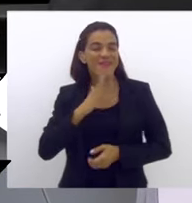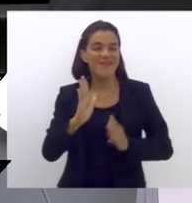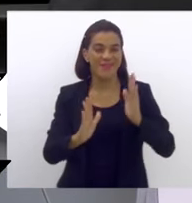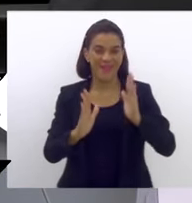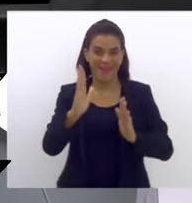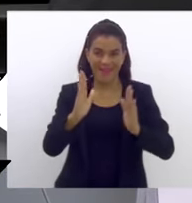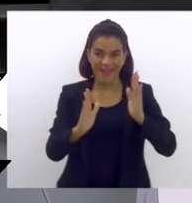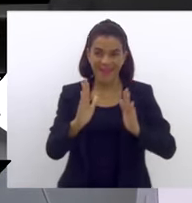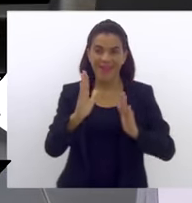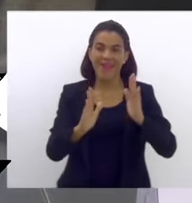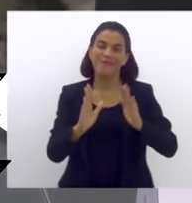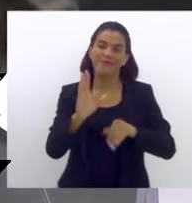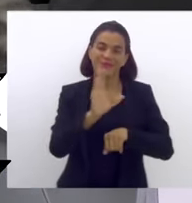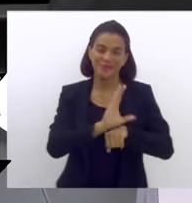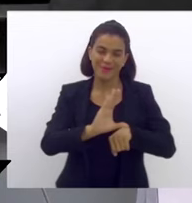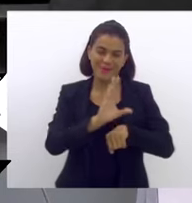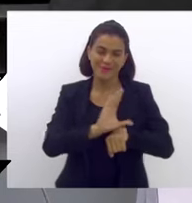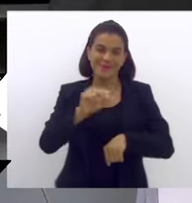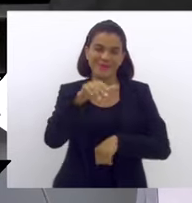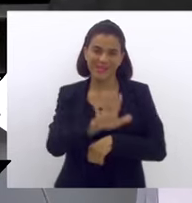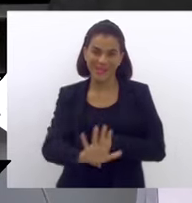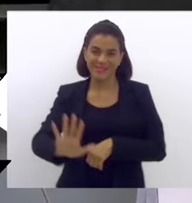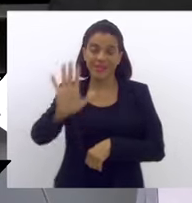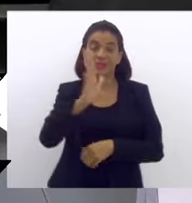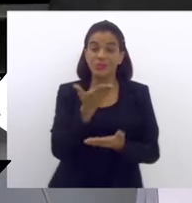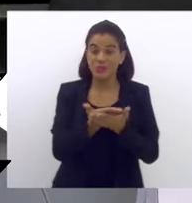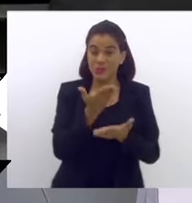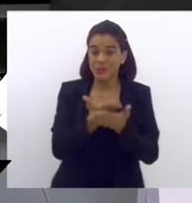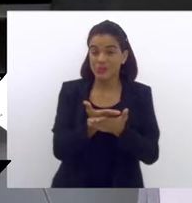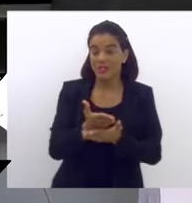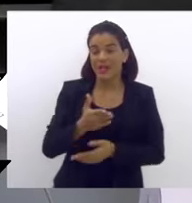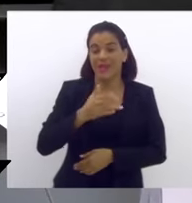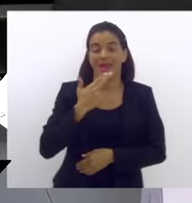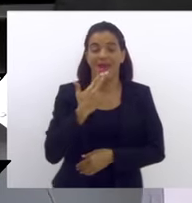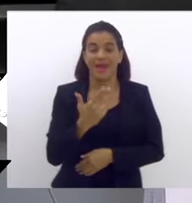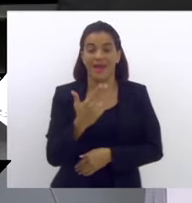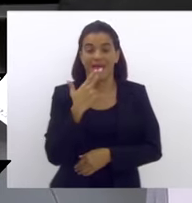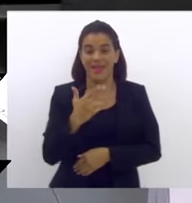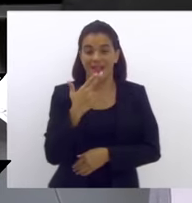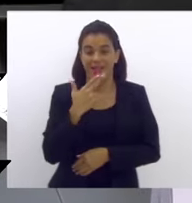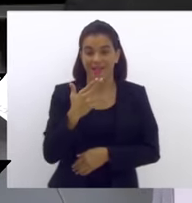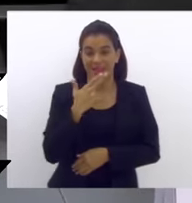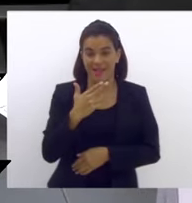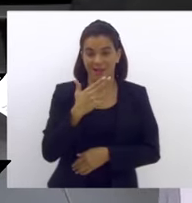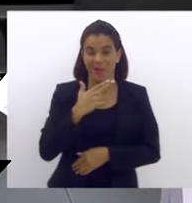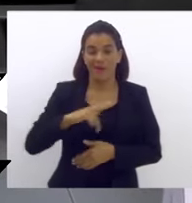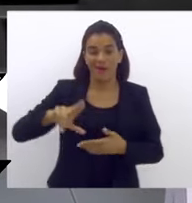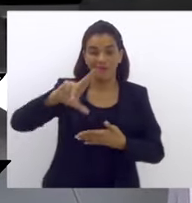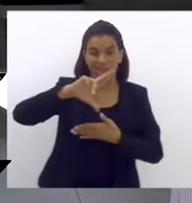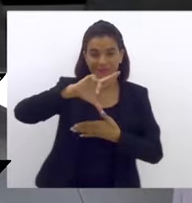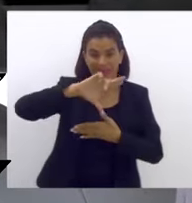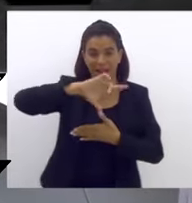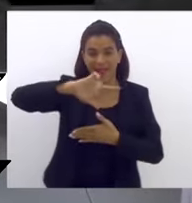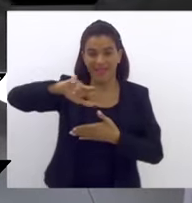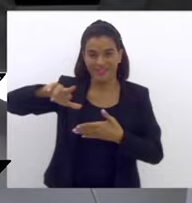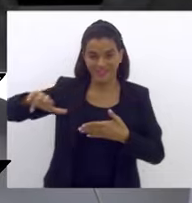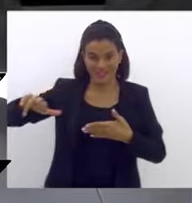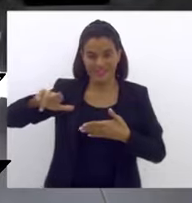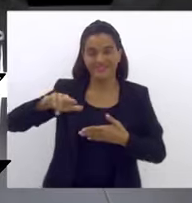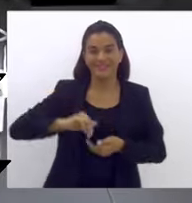curso ginasial eu estudei ali e as suas declinações saudar o